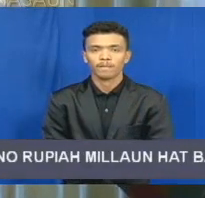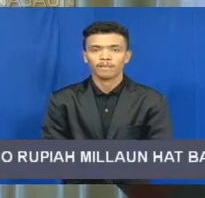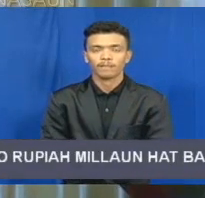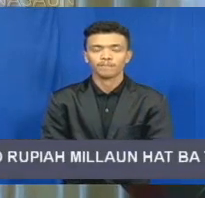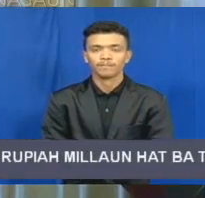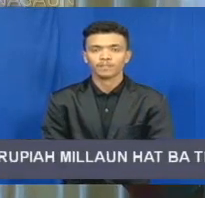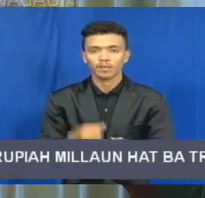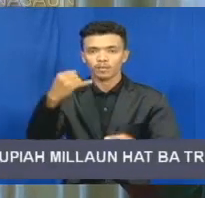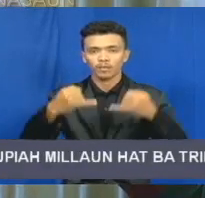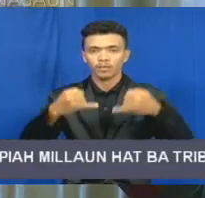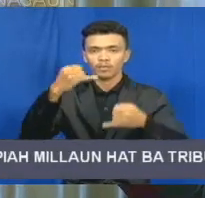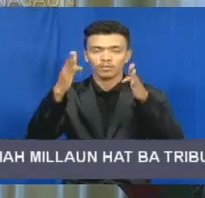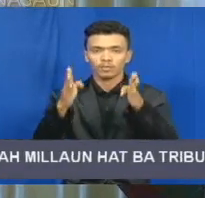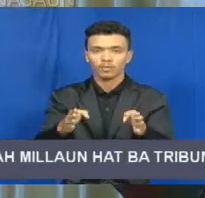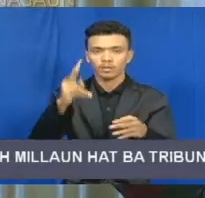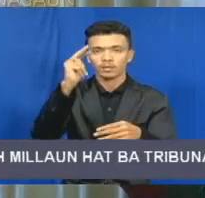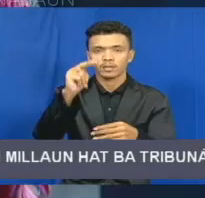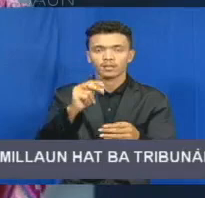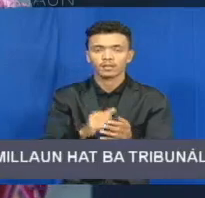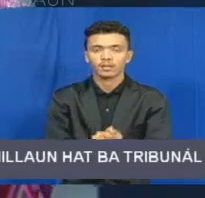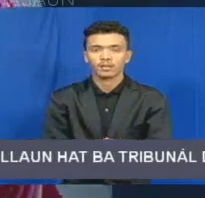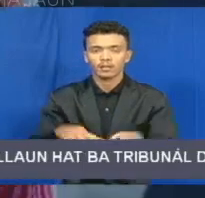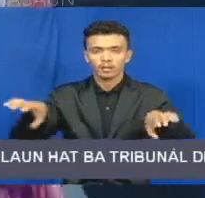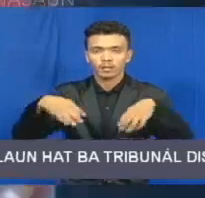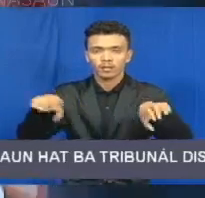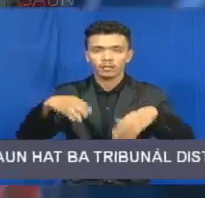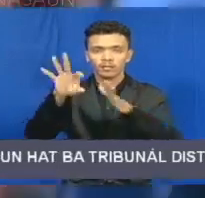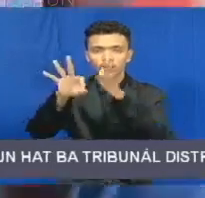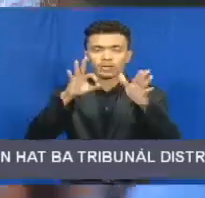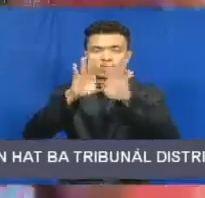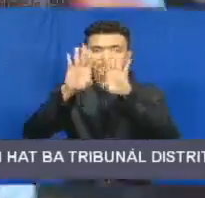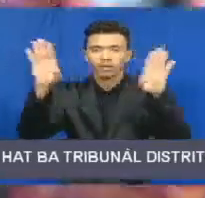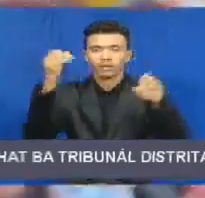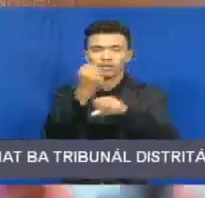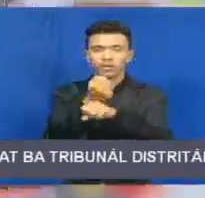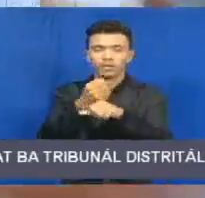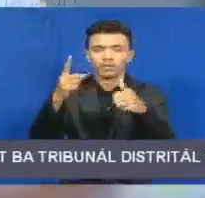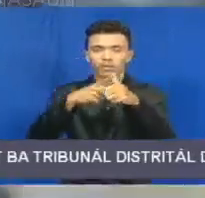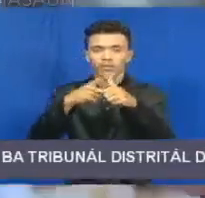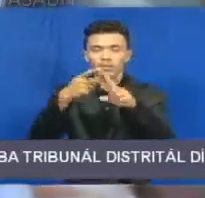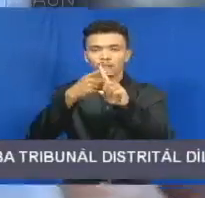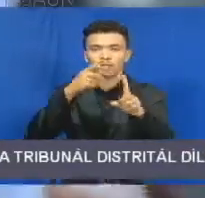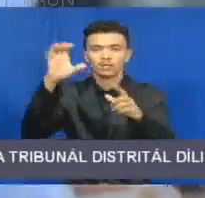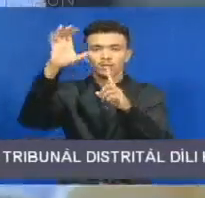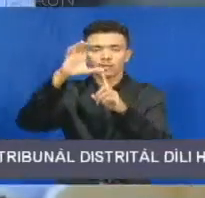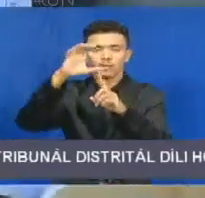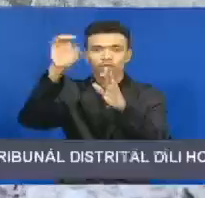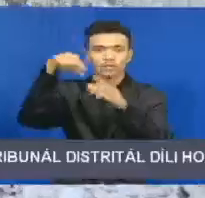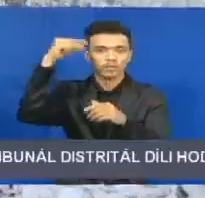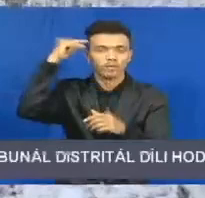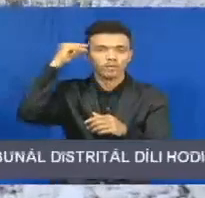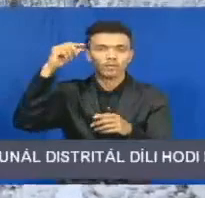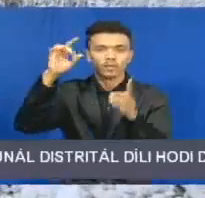nem e ida nem lá rola. Projeto ne reta lançamento fato da Hulu. O CCF governo e a